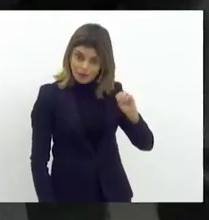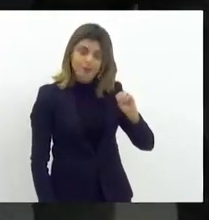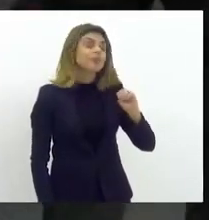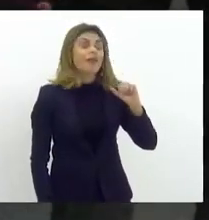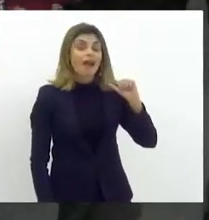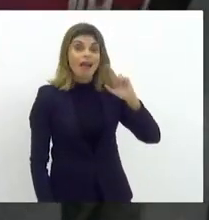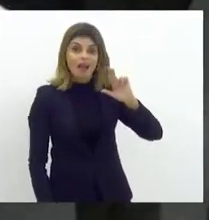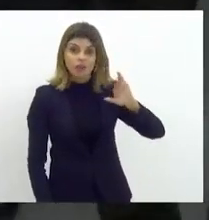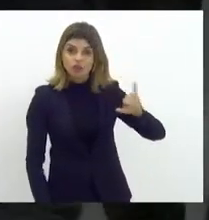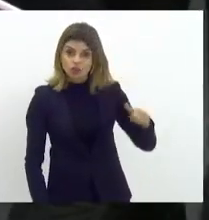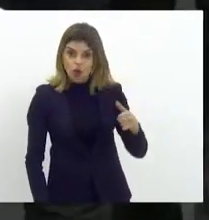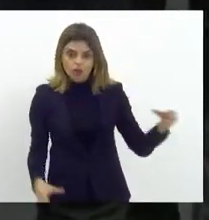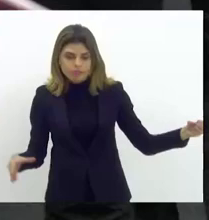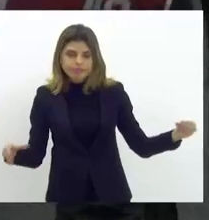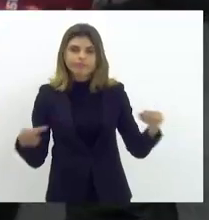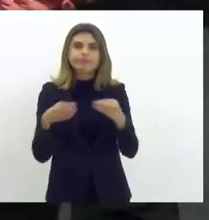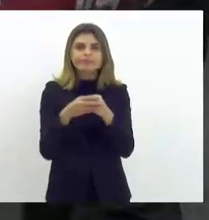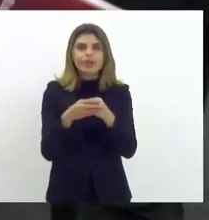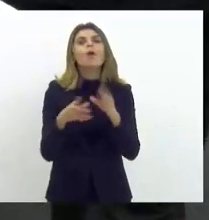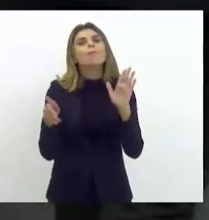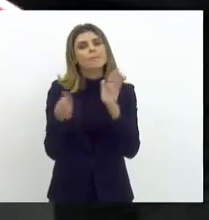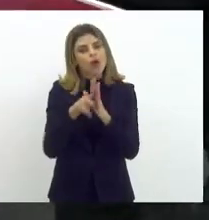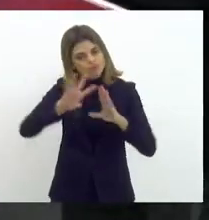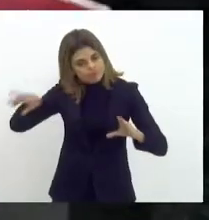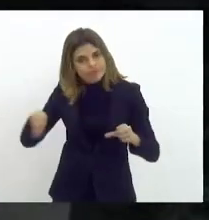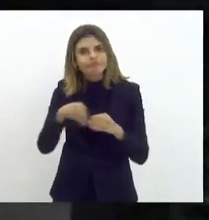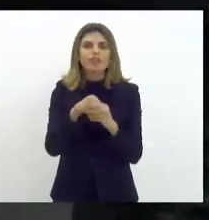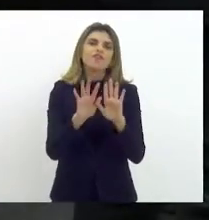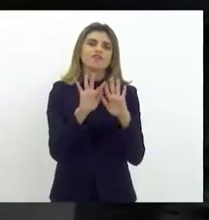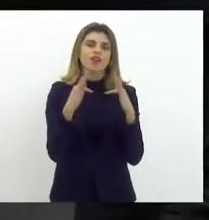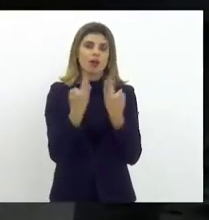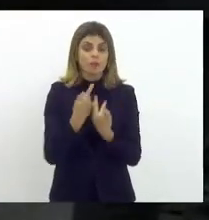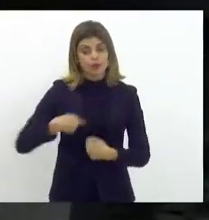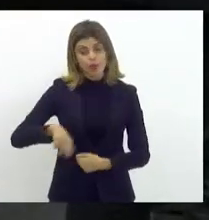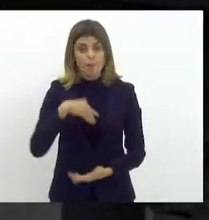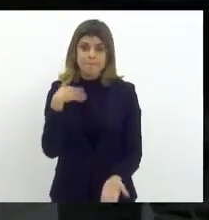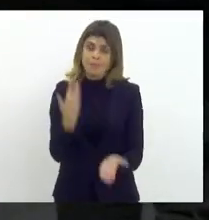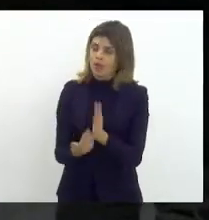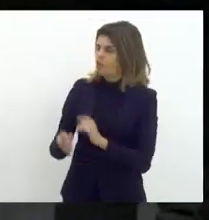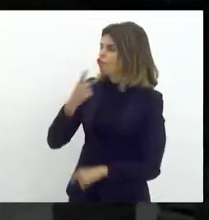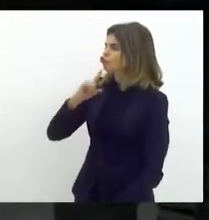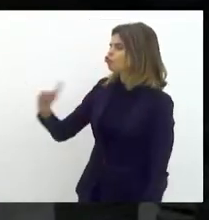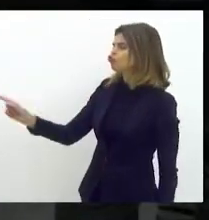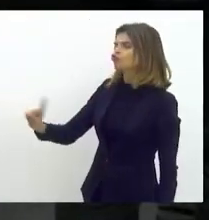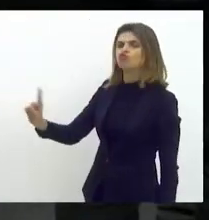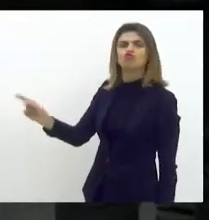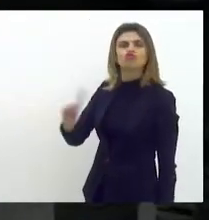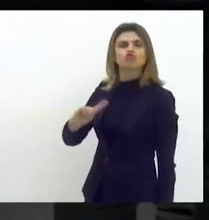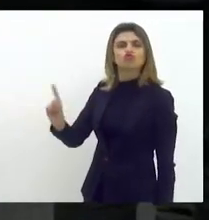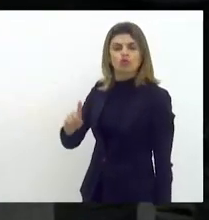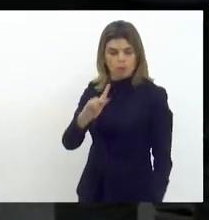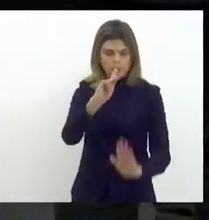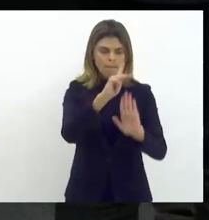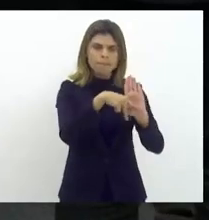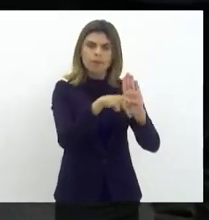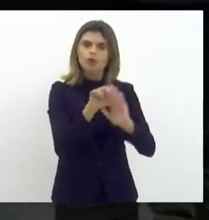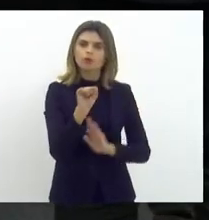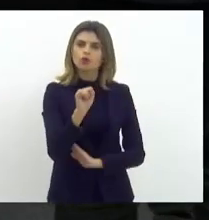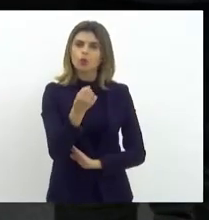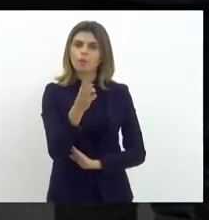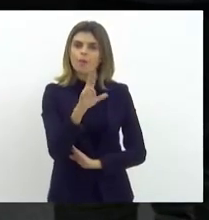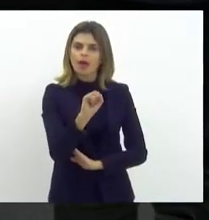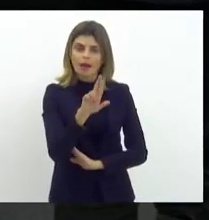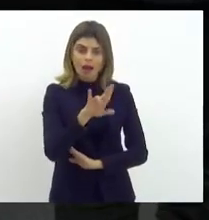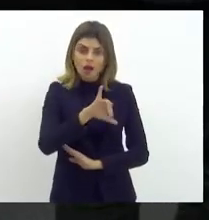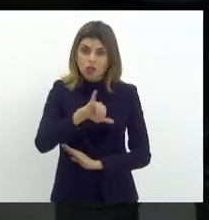ao Bolsa Família mas a gente perdeu para a base do verniz tinha disse não o superej quem